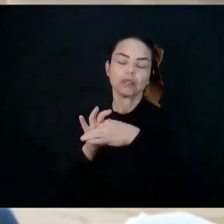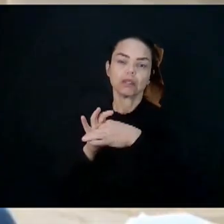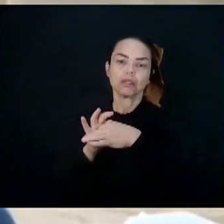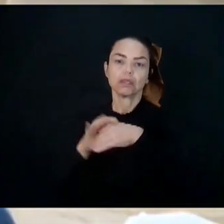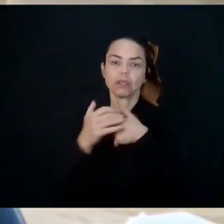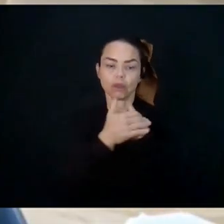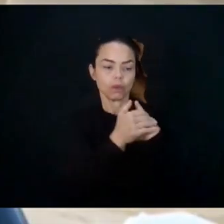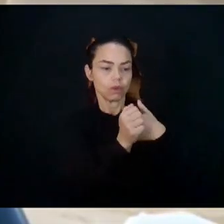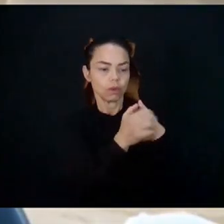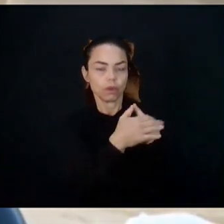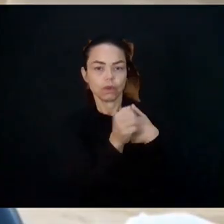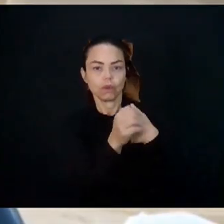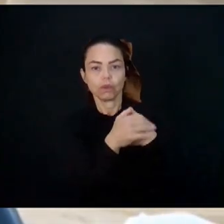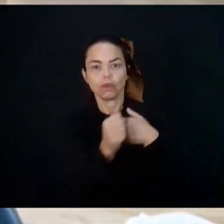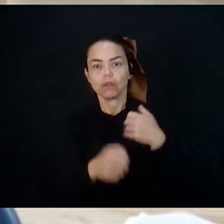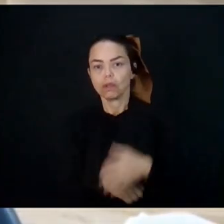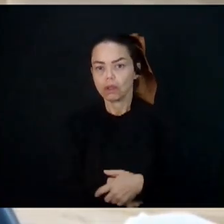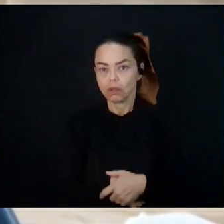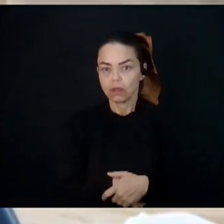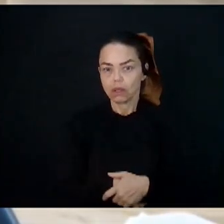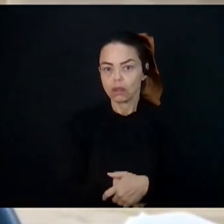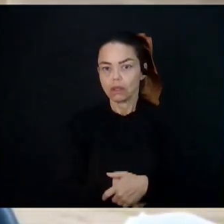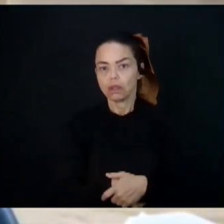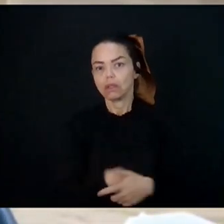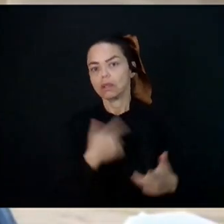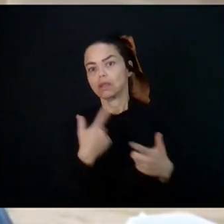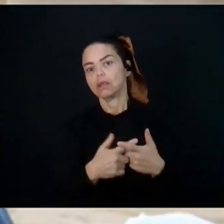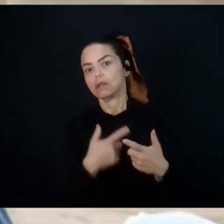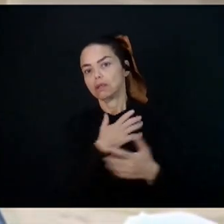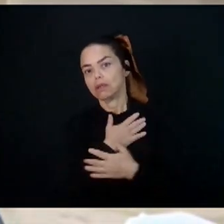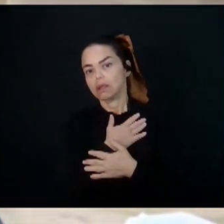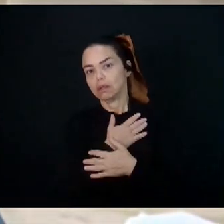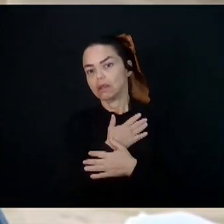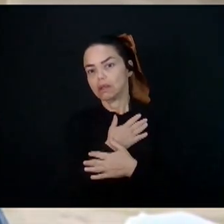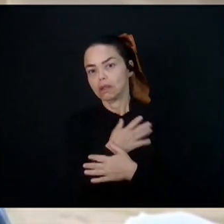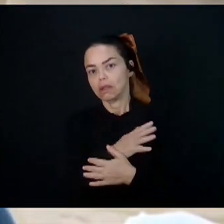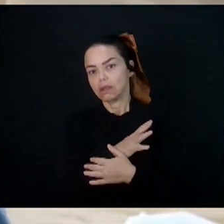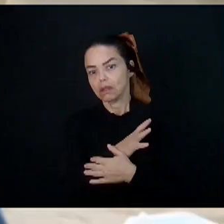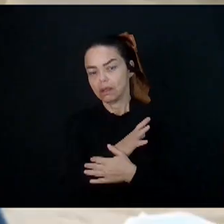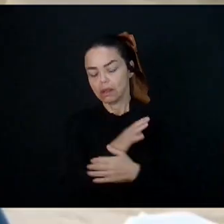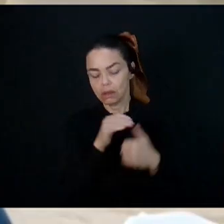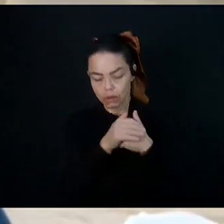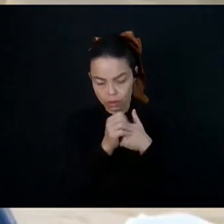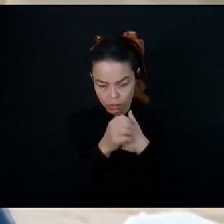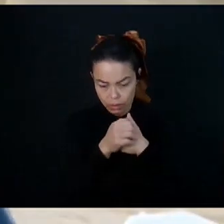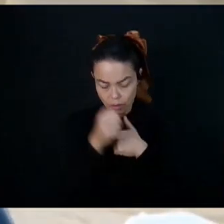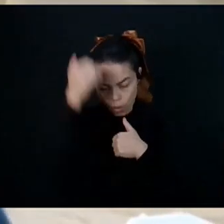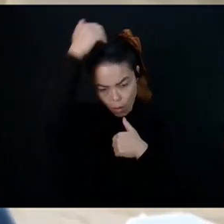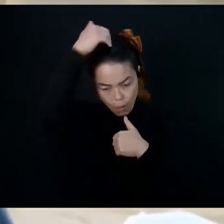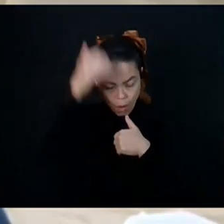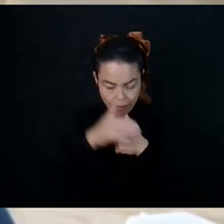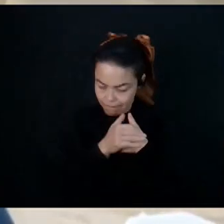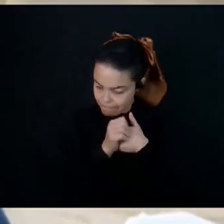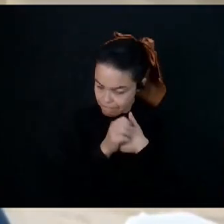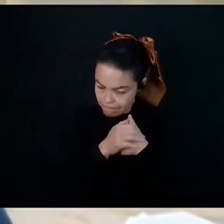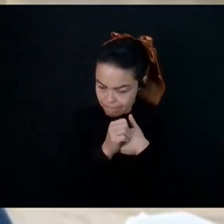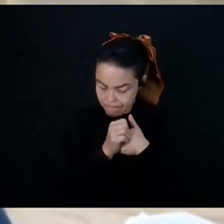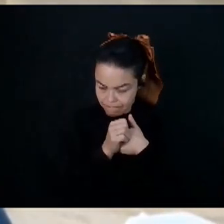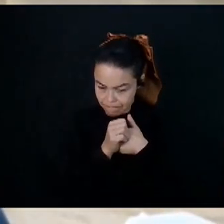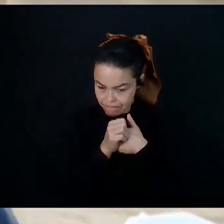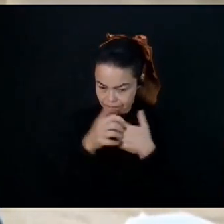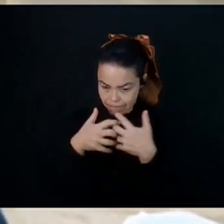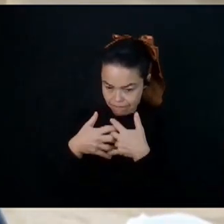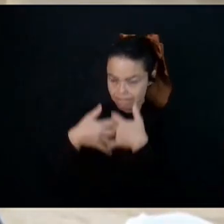Então, eu sinto culpa quando eu sinto afeto. Né? Se eu estou desvinculada